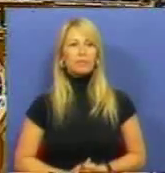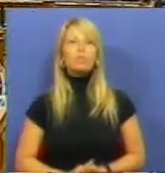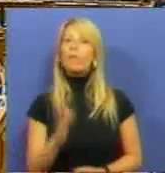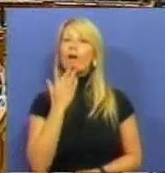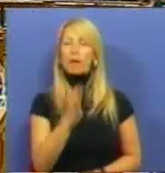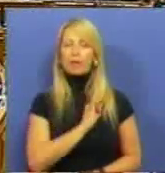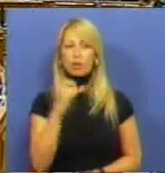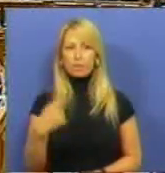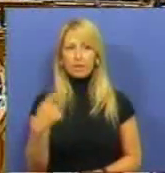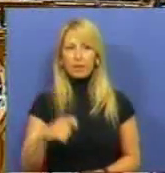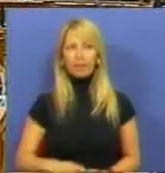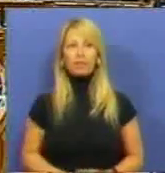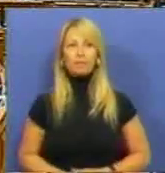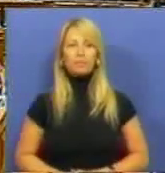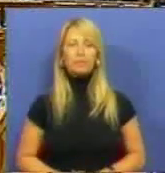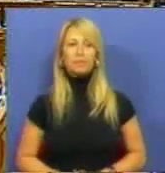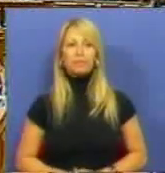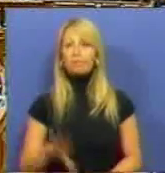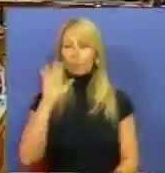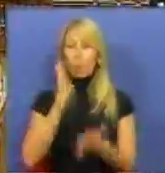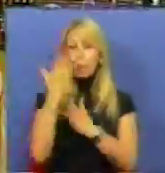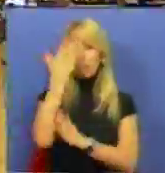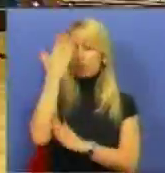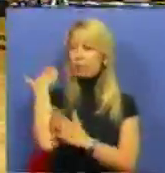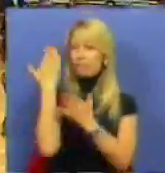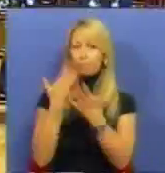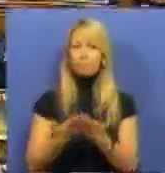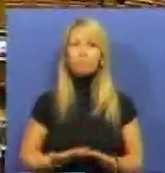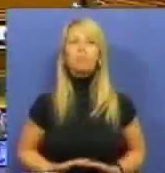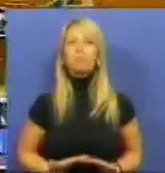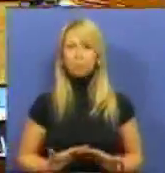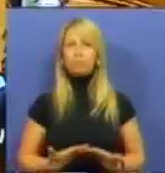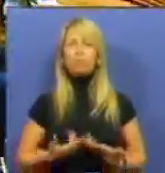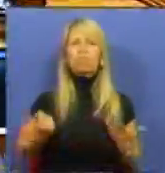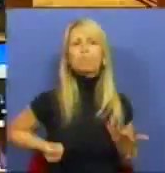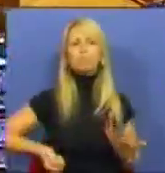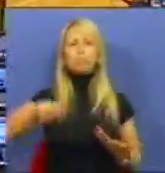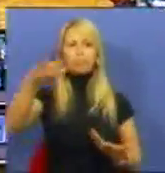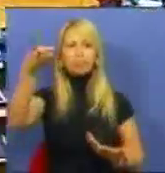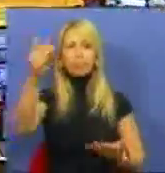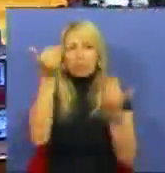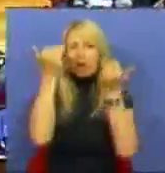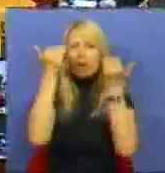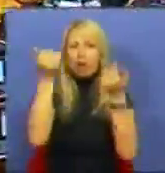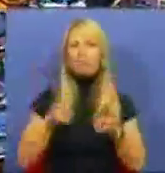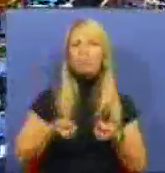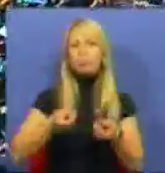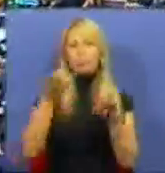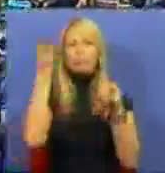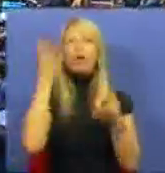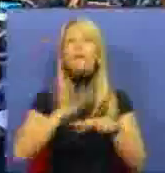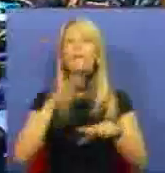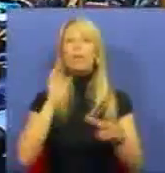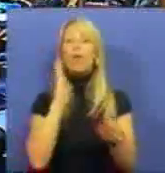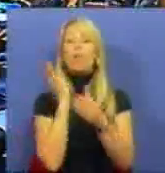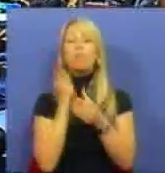Obrigado, Sr. Presidente. Nos últimos dias têm-se multiplicado notícias sobre um